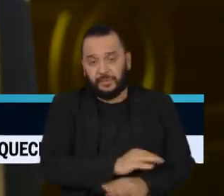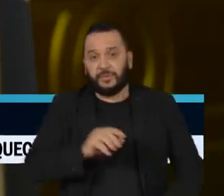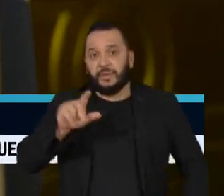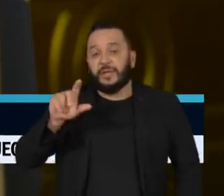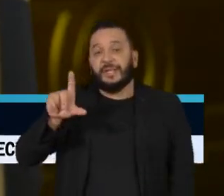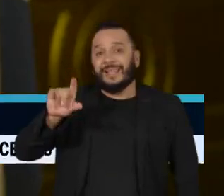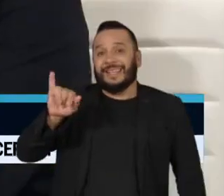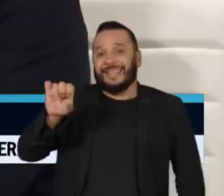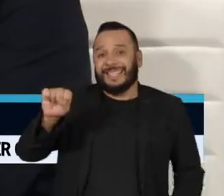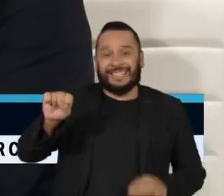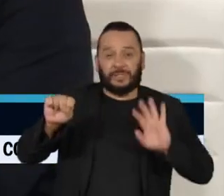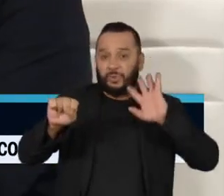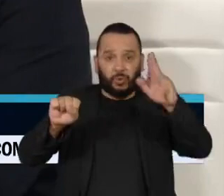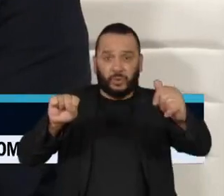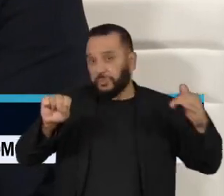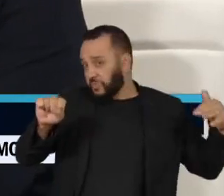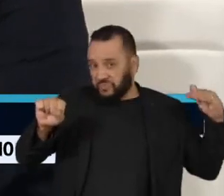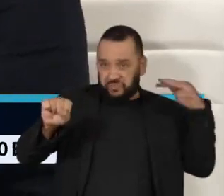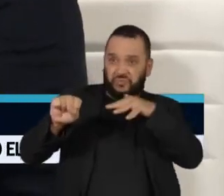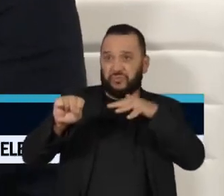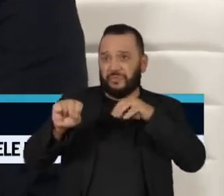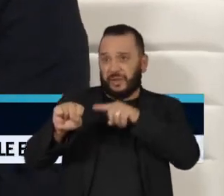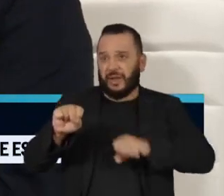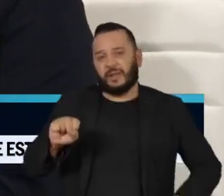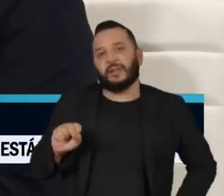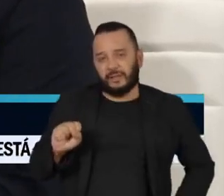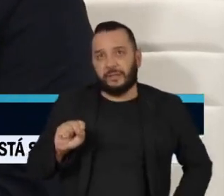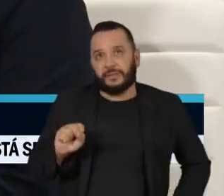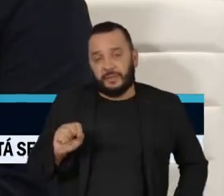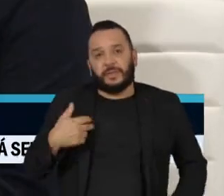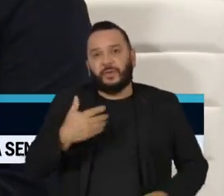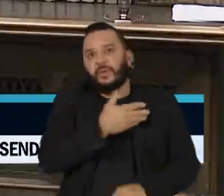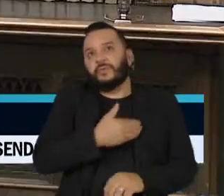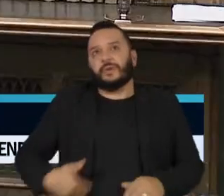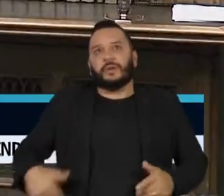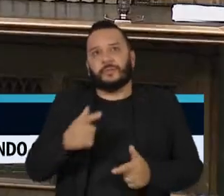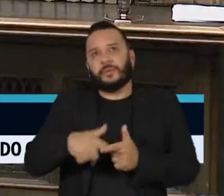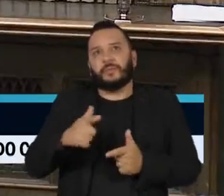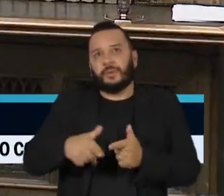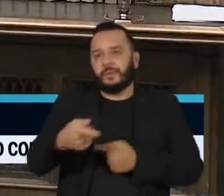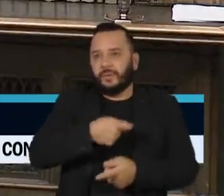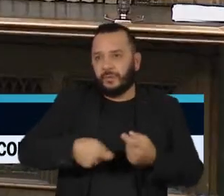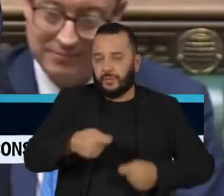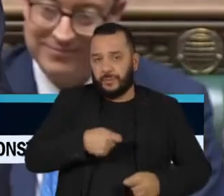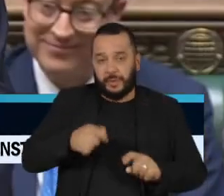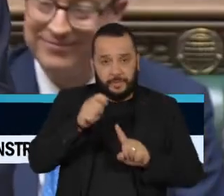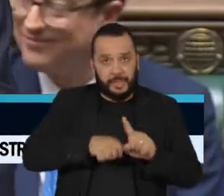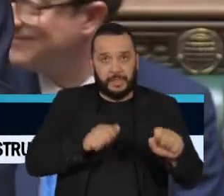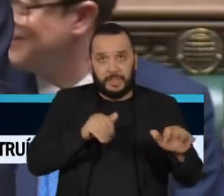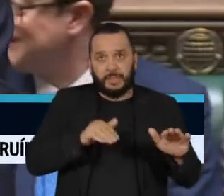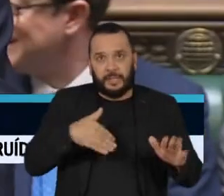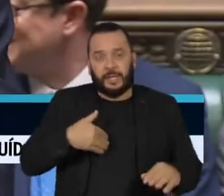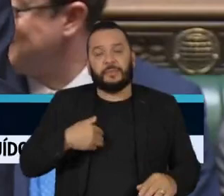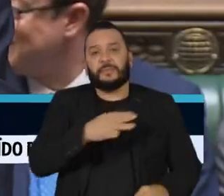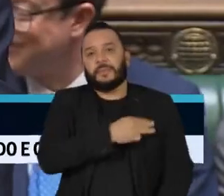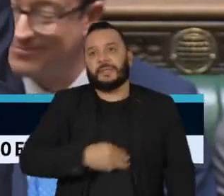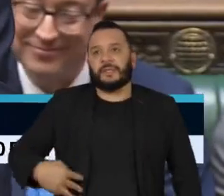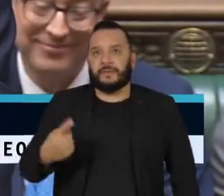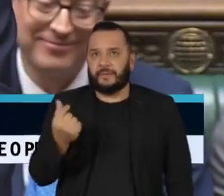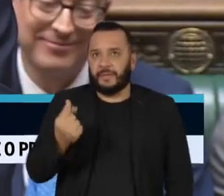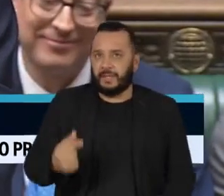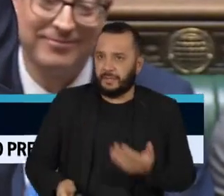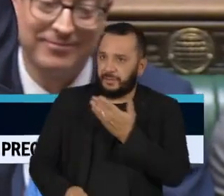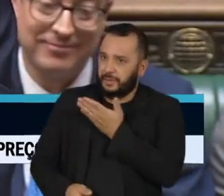no olho do furacão e o rápido governo foi marcado por um caos econômico. Em setembro, o ministro das Finanças, Kwasi